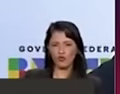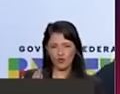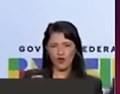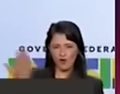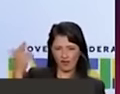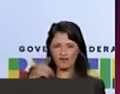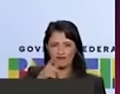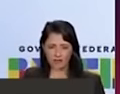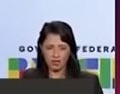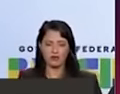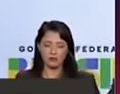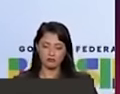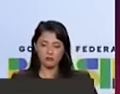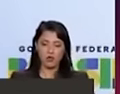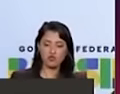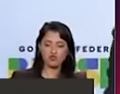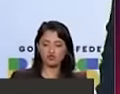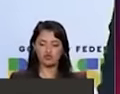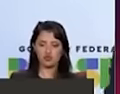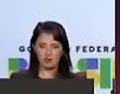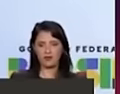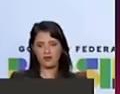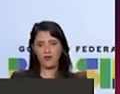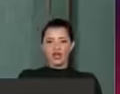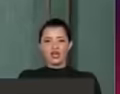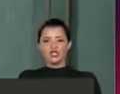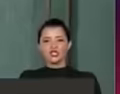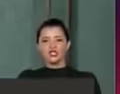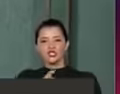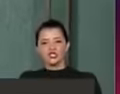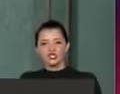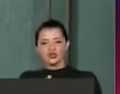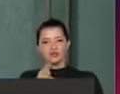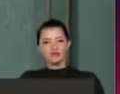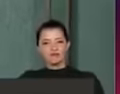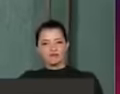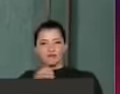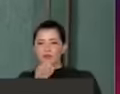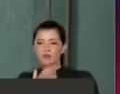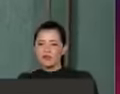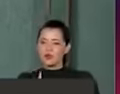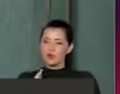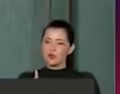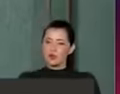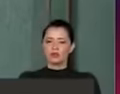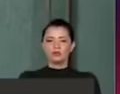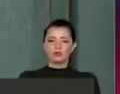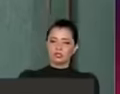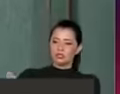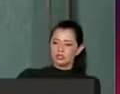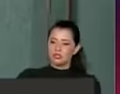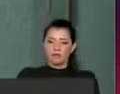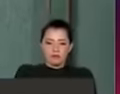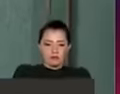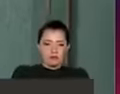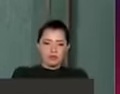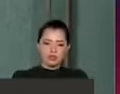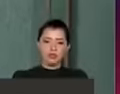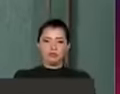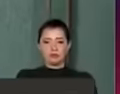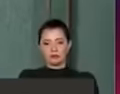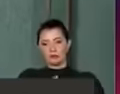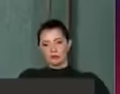certame foi suspenso já a segunda em 6 de junho foi anulada pelo governo depois de